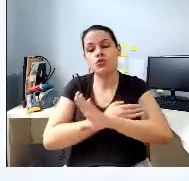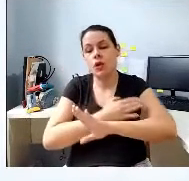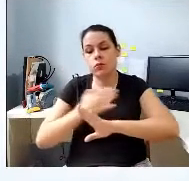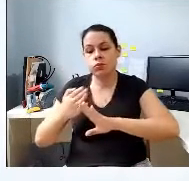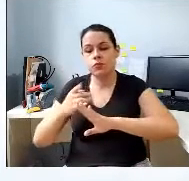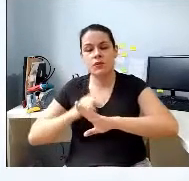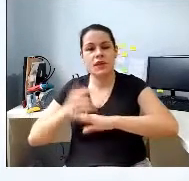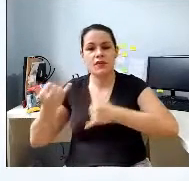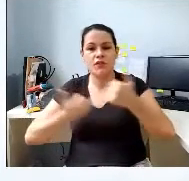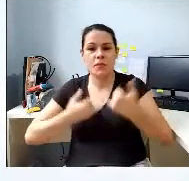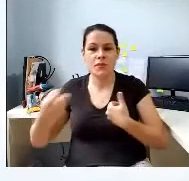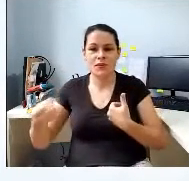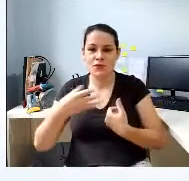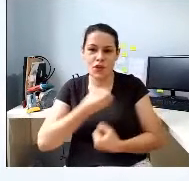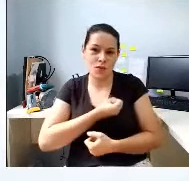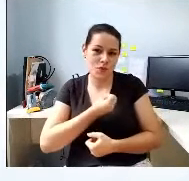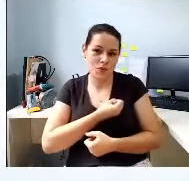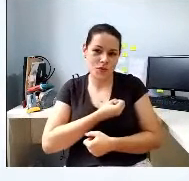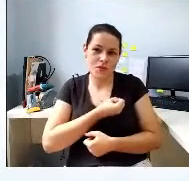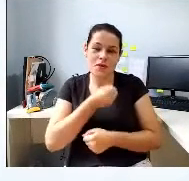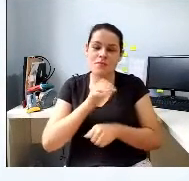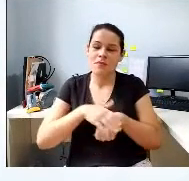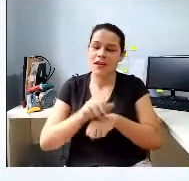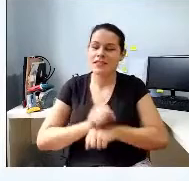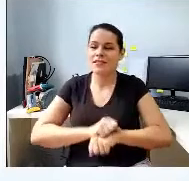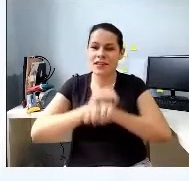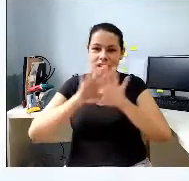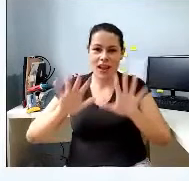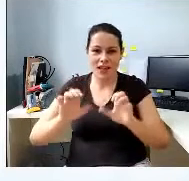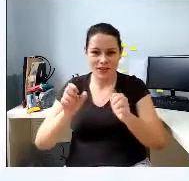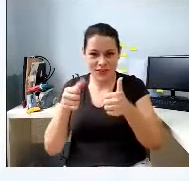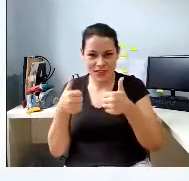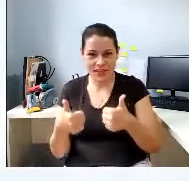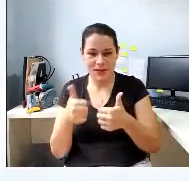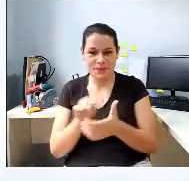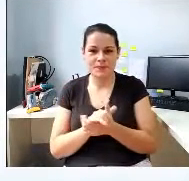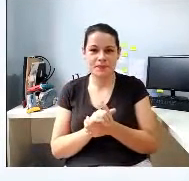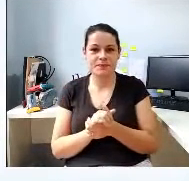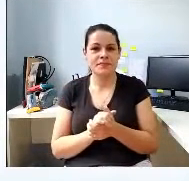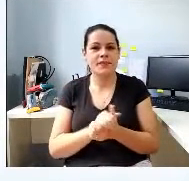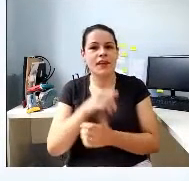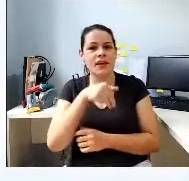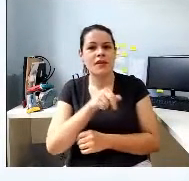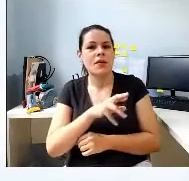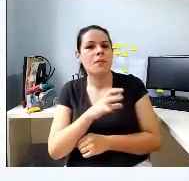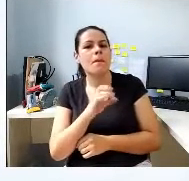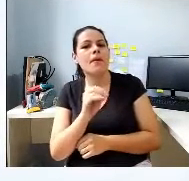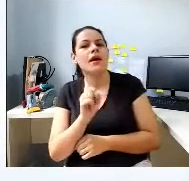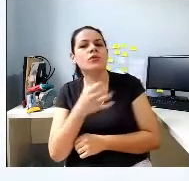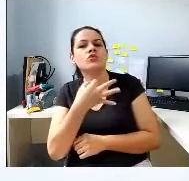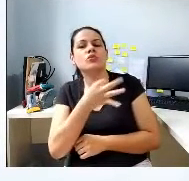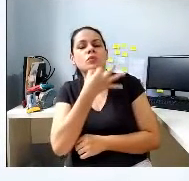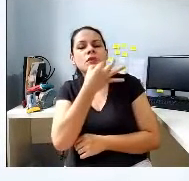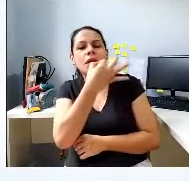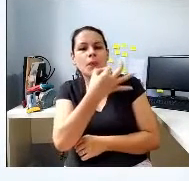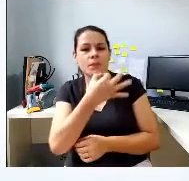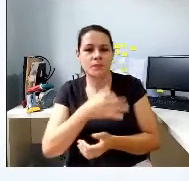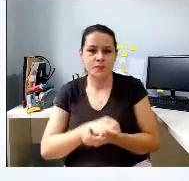Com os lembrou, números, fazer uma aham. análise mais efetiva. Ok. Marcos, e você? O que pensa sobre isso?